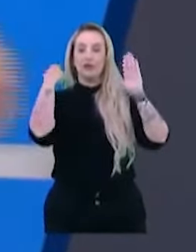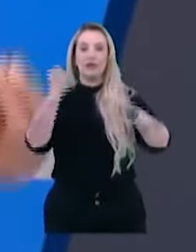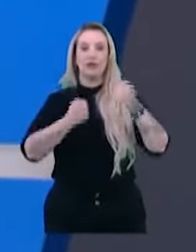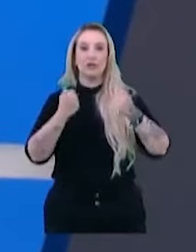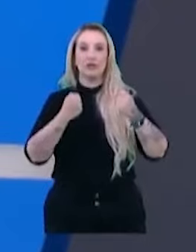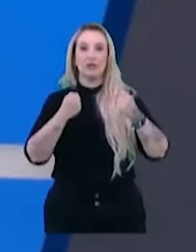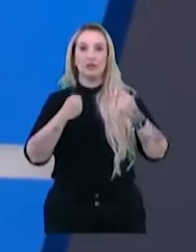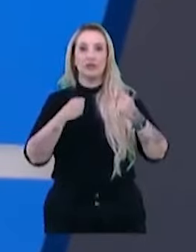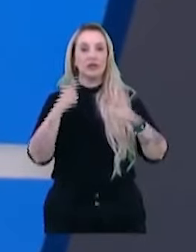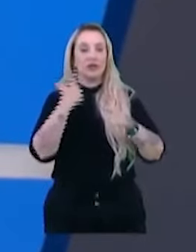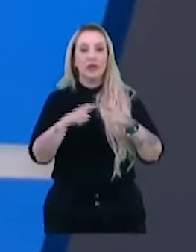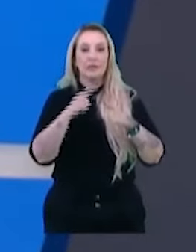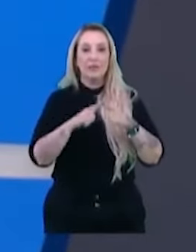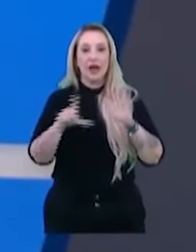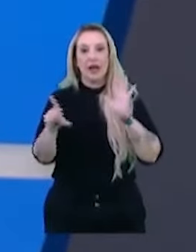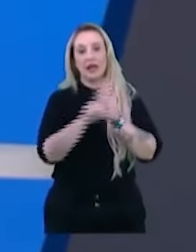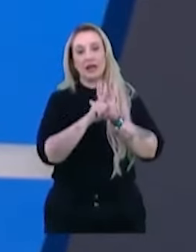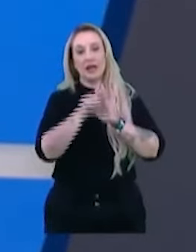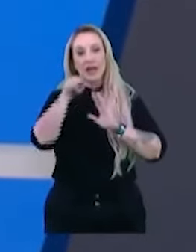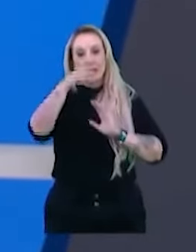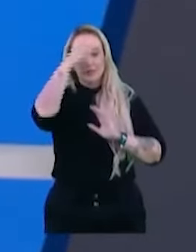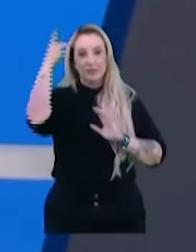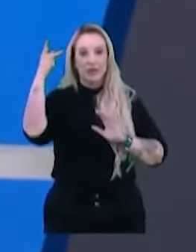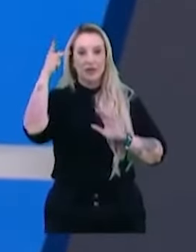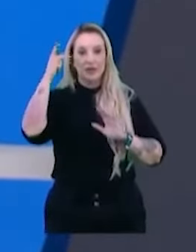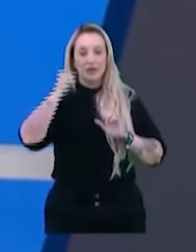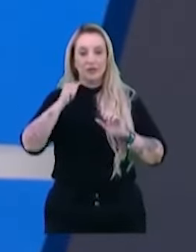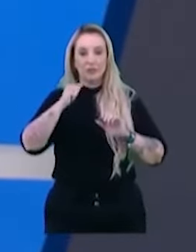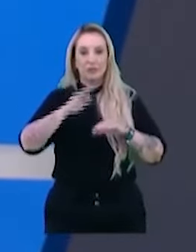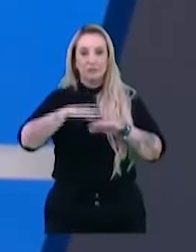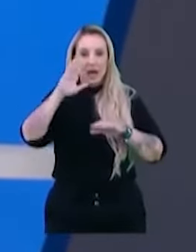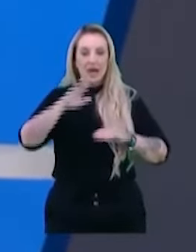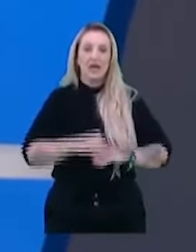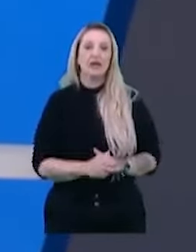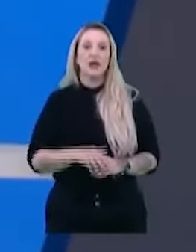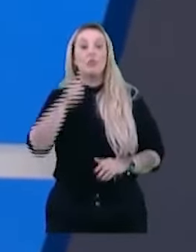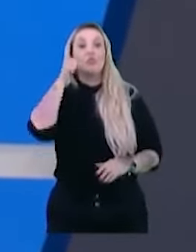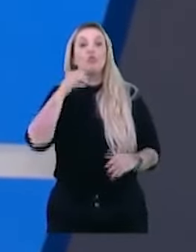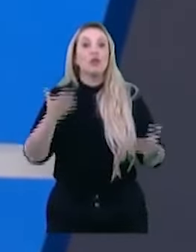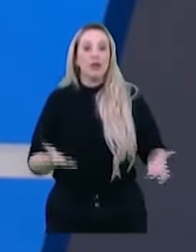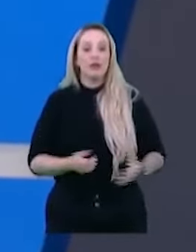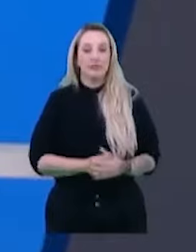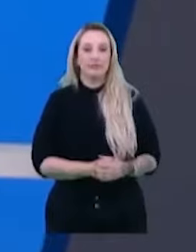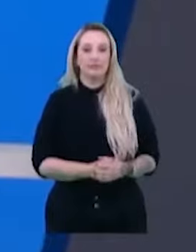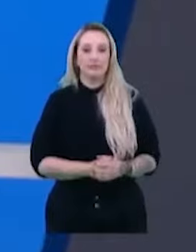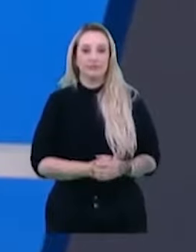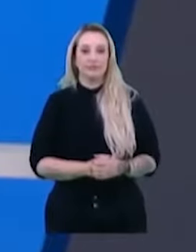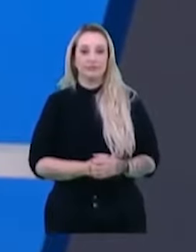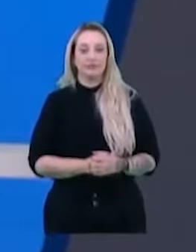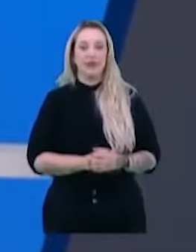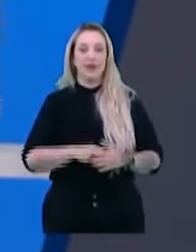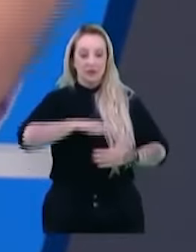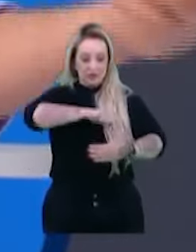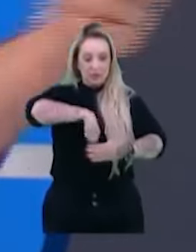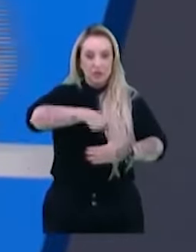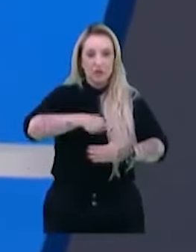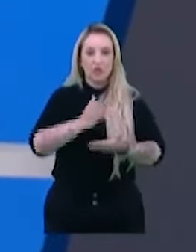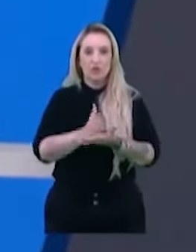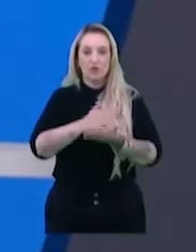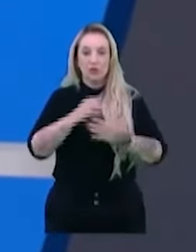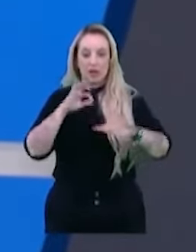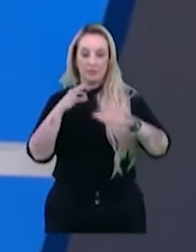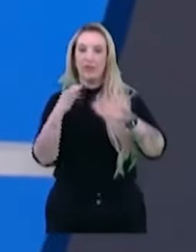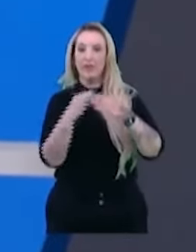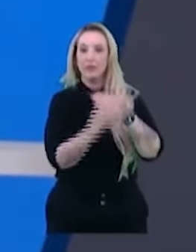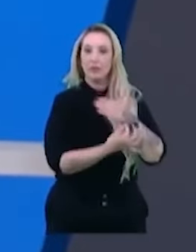não fere a legislação e que essa pessoa vai poder tirar um a mais. A mulher, que é boleira, que é salgadeira, que é